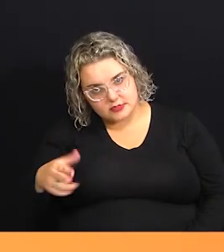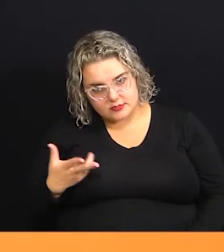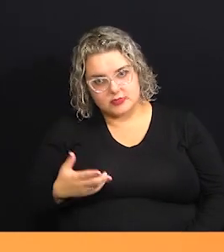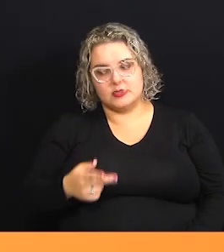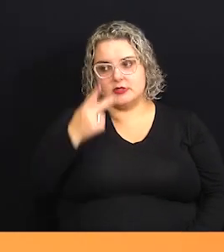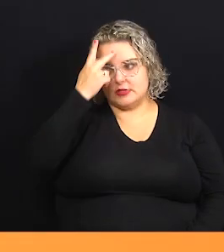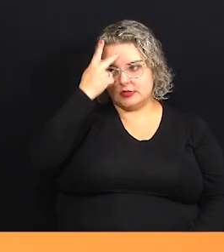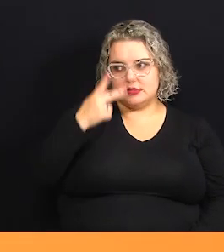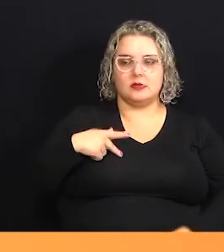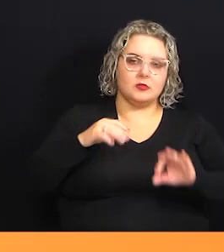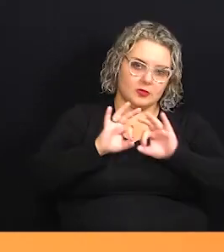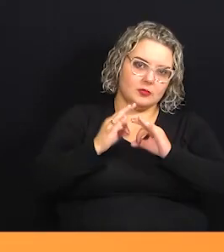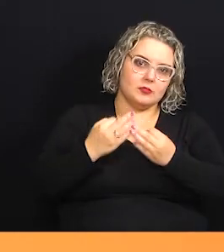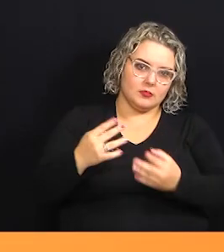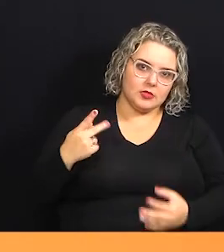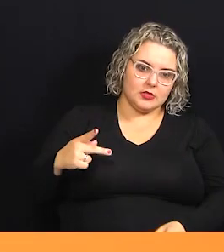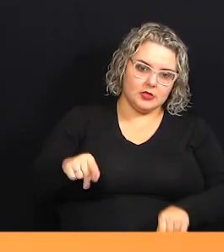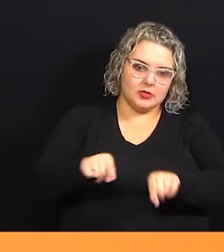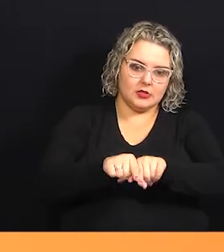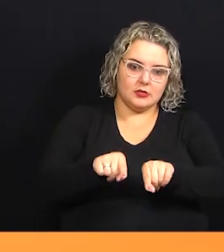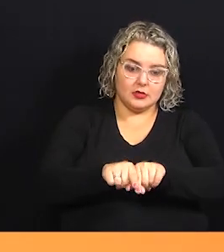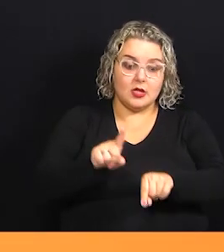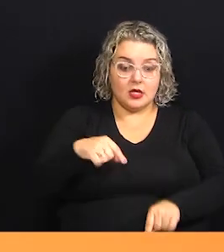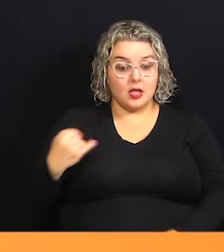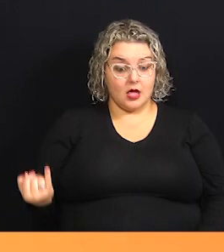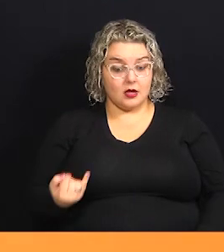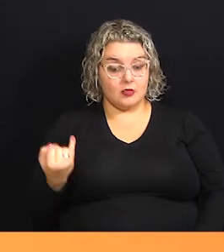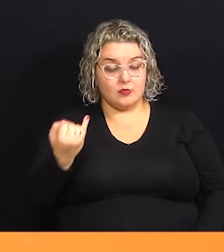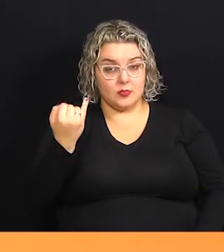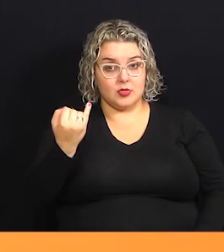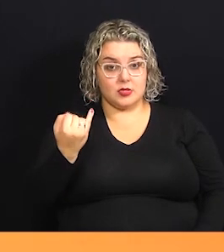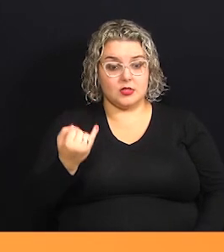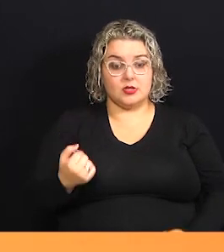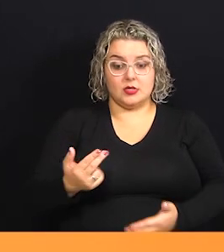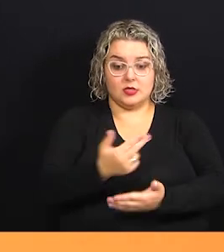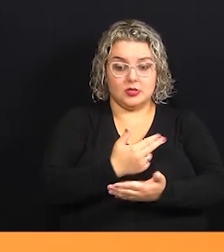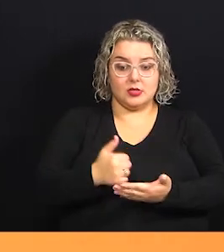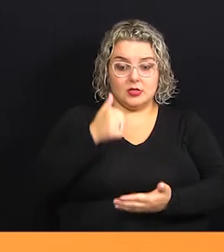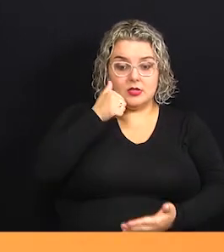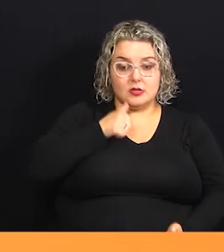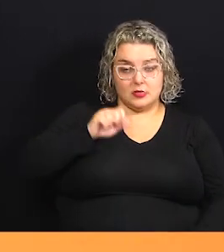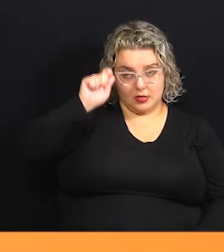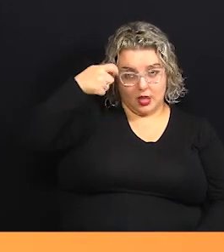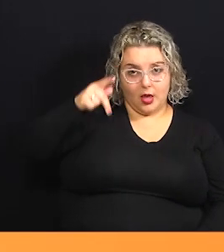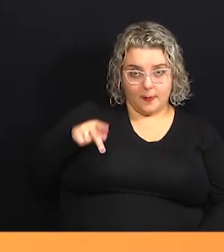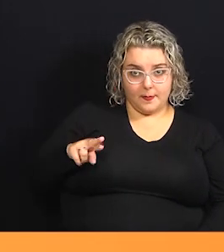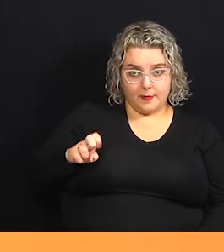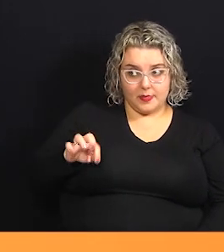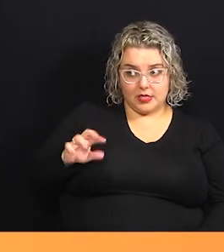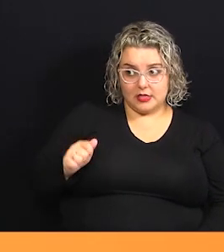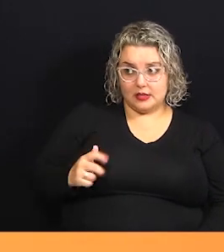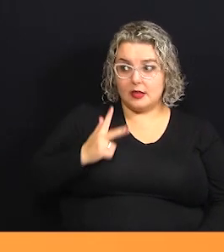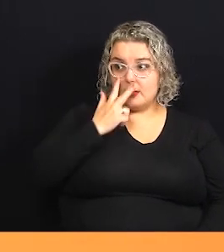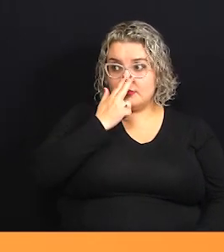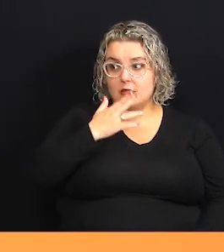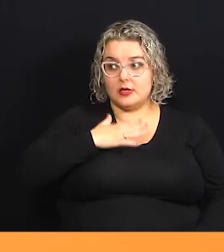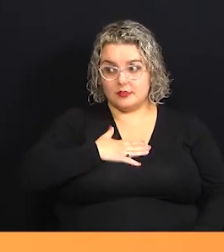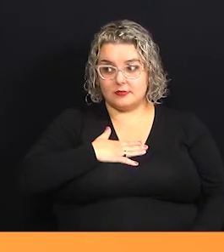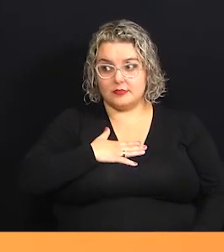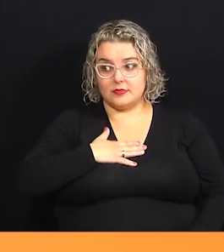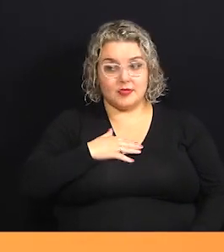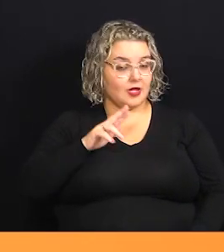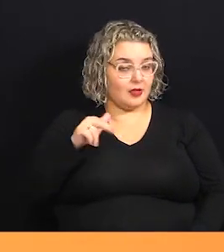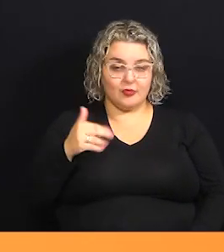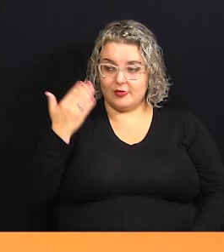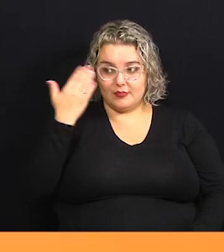irmãs e da própria família dele também. E é interessante que a ilustração da Preta parece muito comigo, e ele